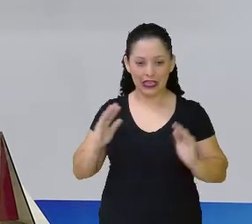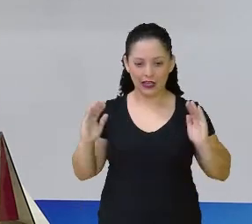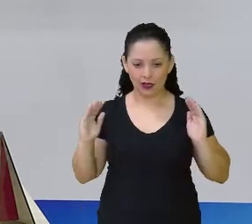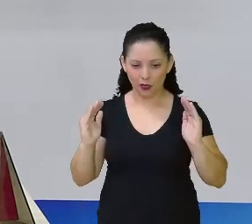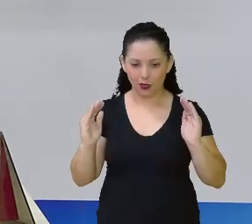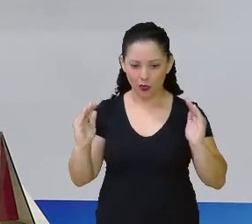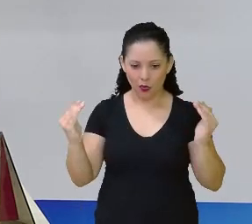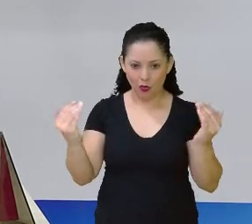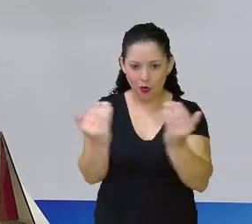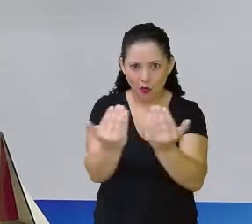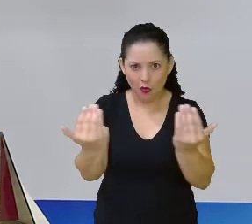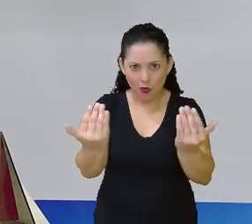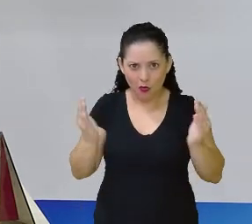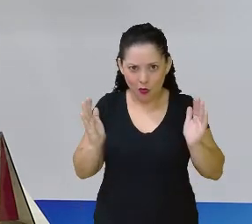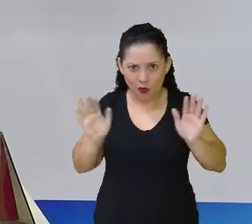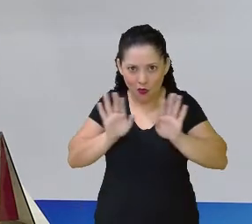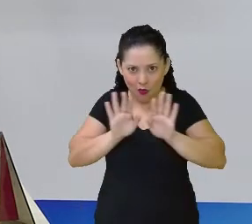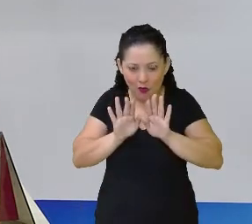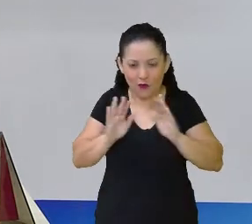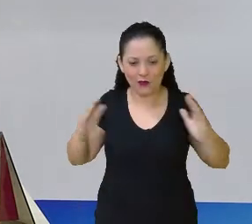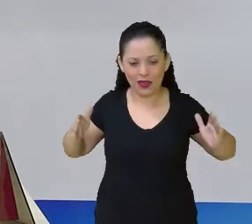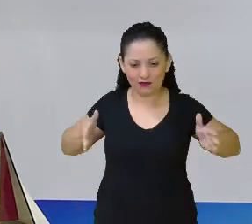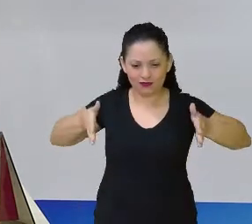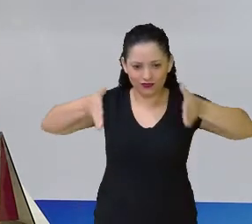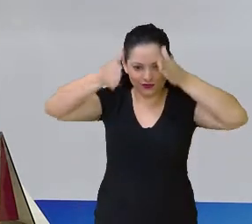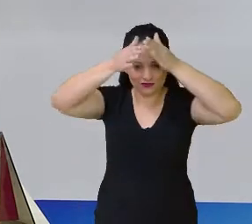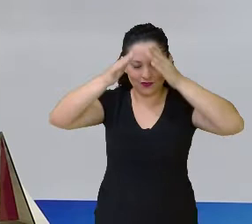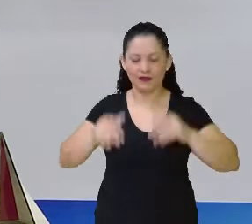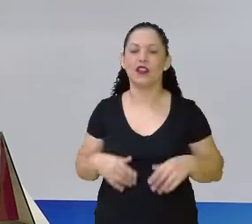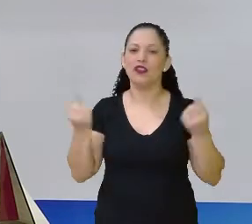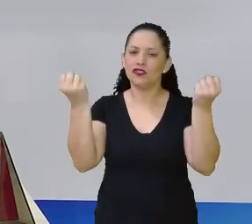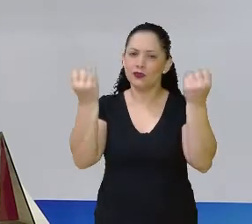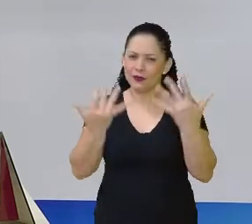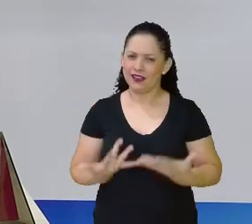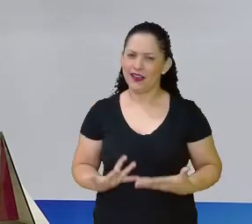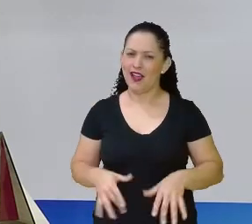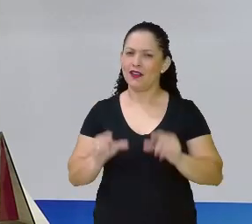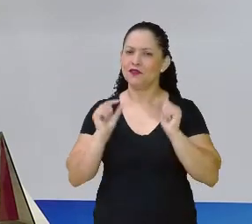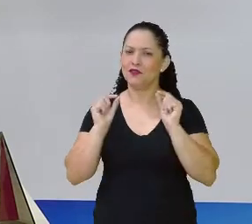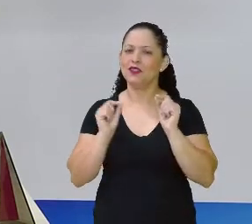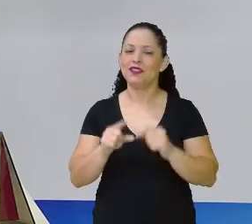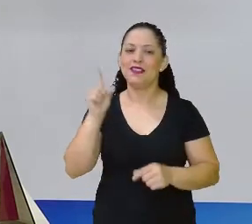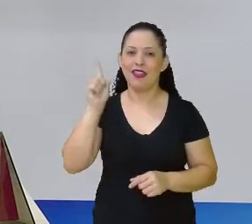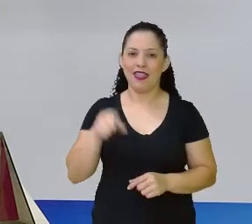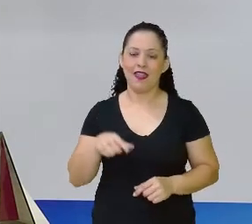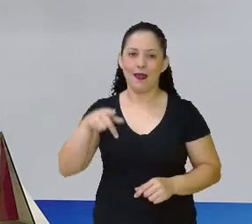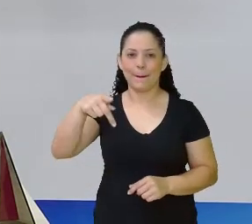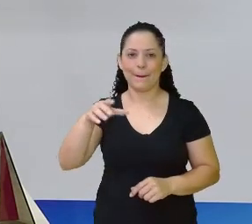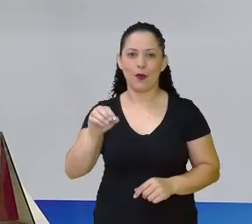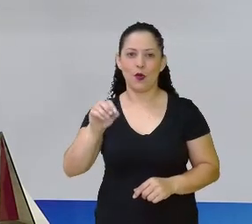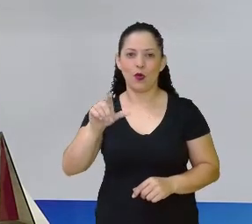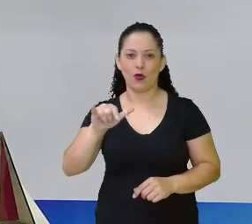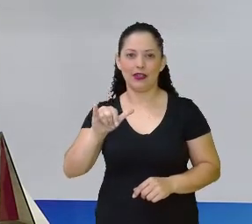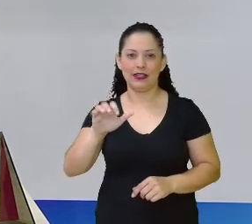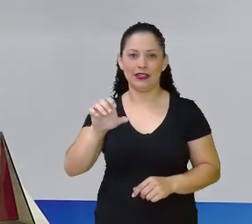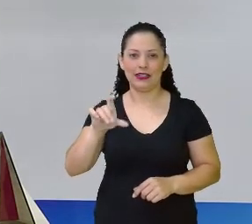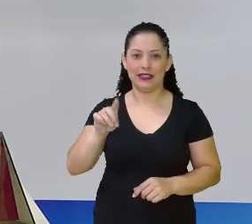consideradas poliedros. Tenha calma, eu vou explicar direitinho o que são os poliedros.